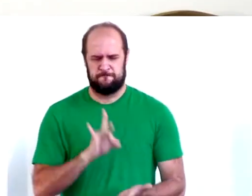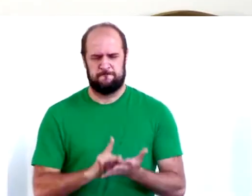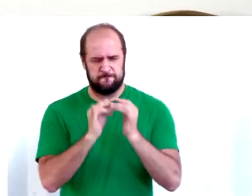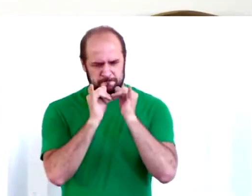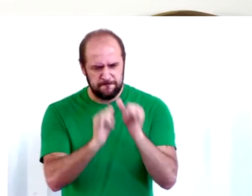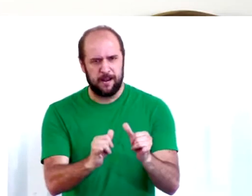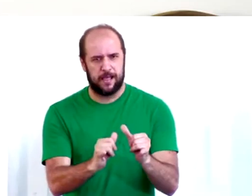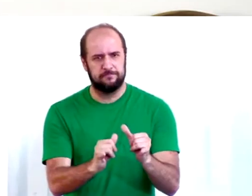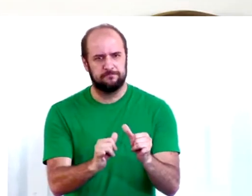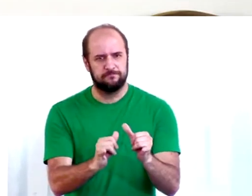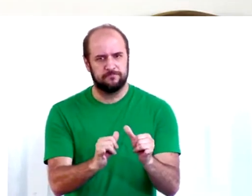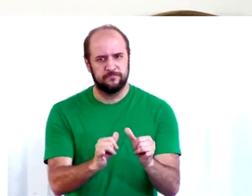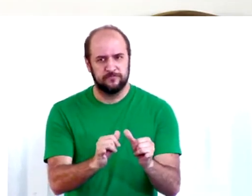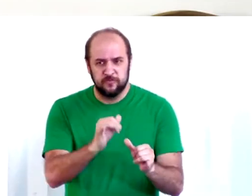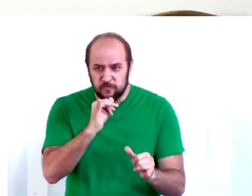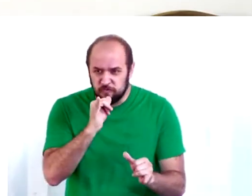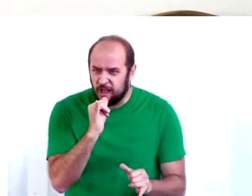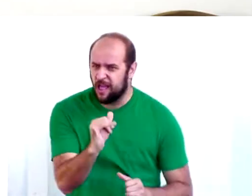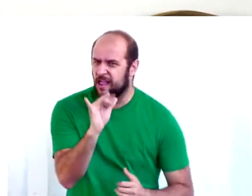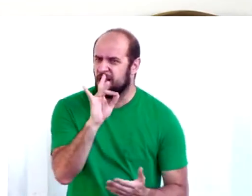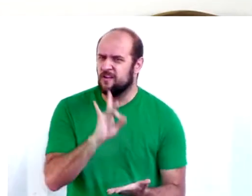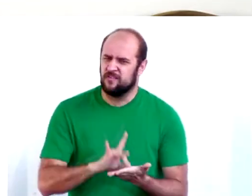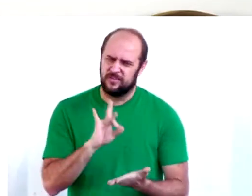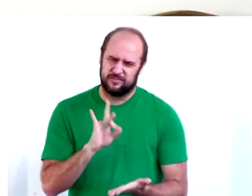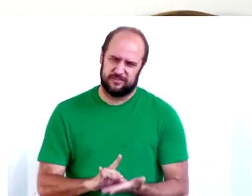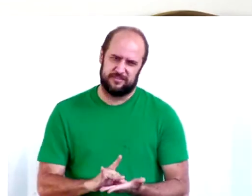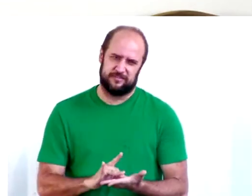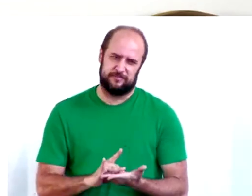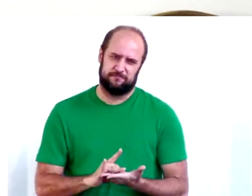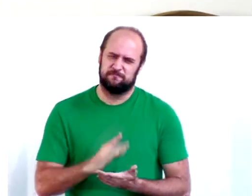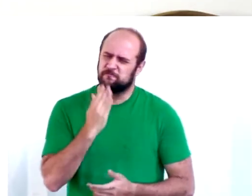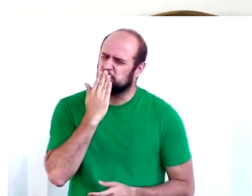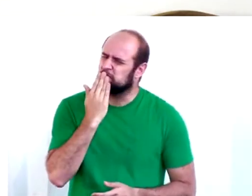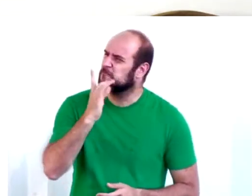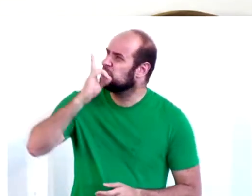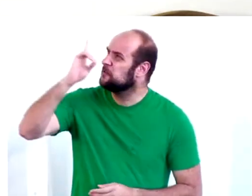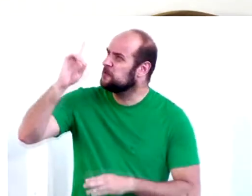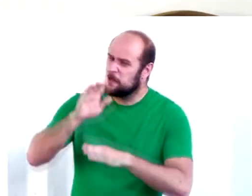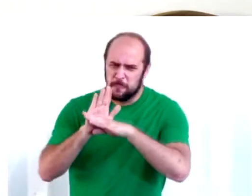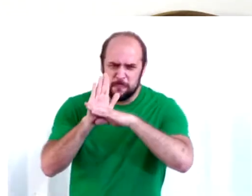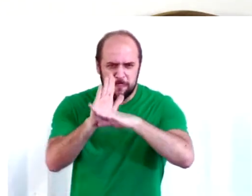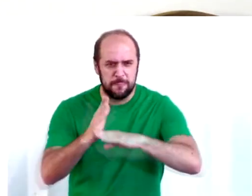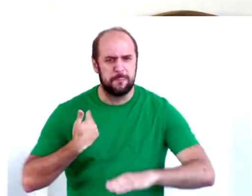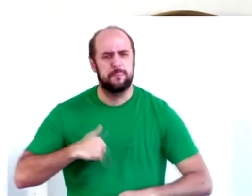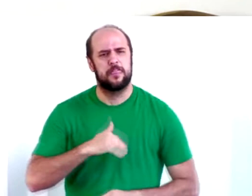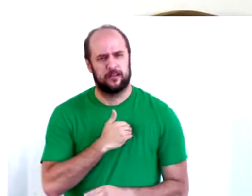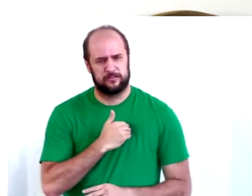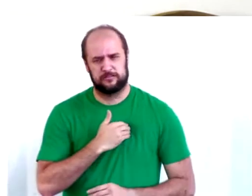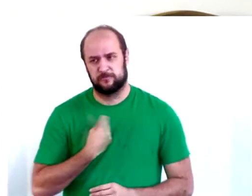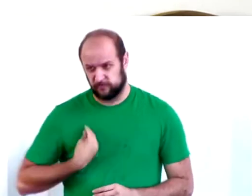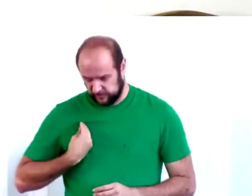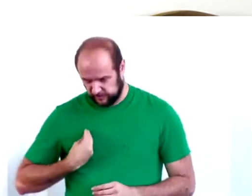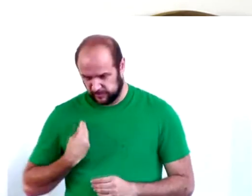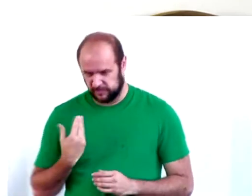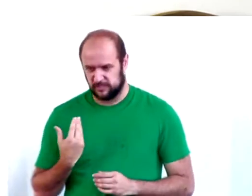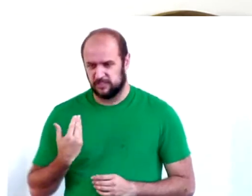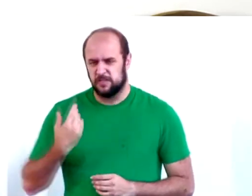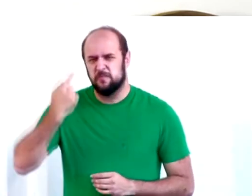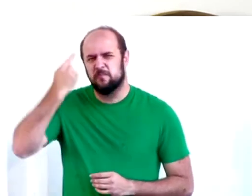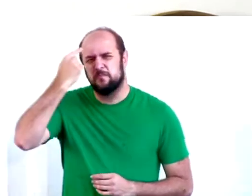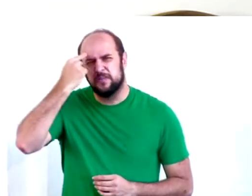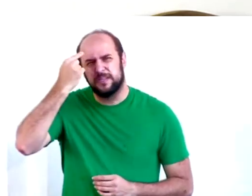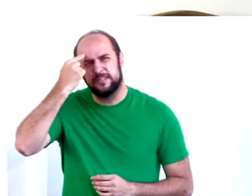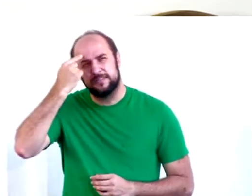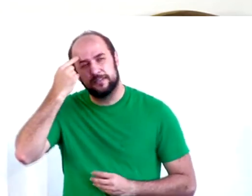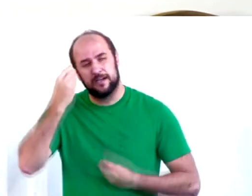É falando a palavra da verdade. Que Deus nos ajude, meus irmãos, então, de maneira aplicativa, a pensar nos